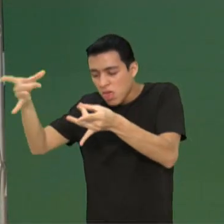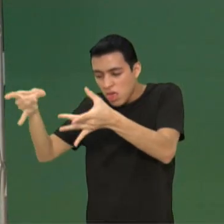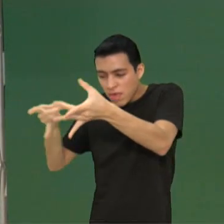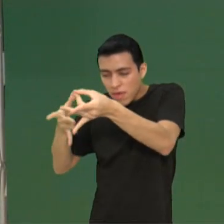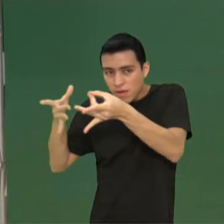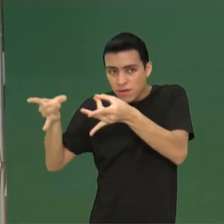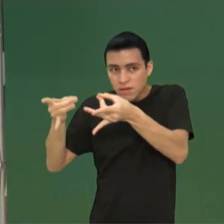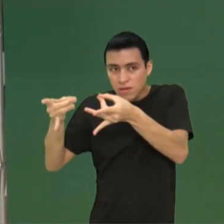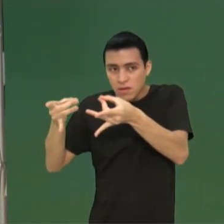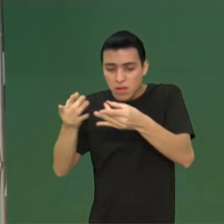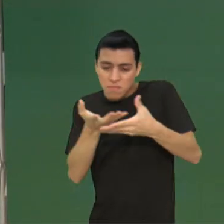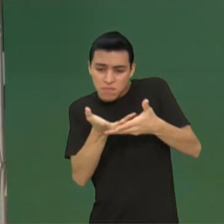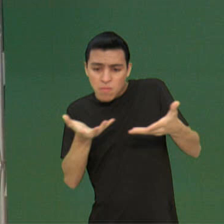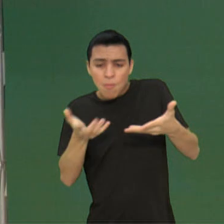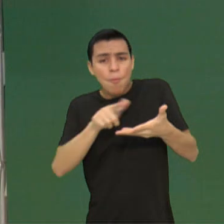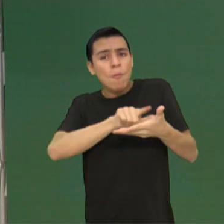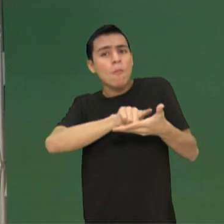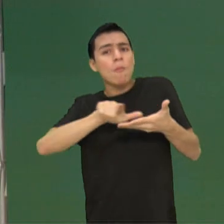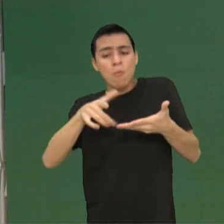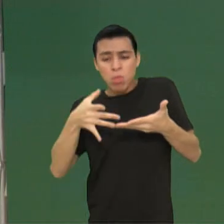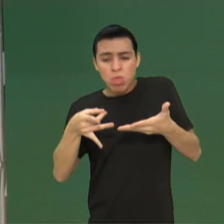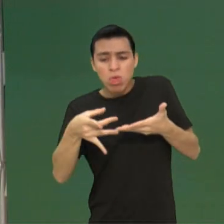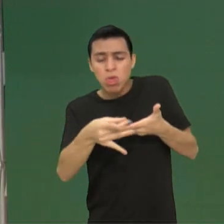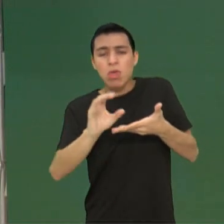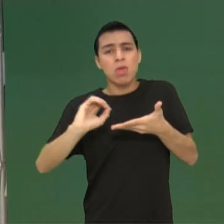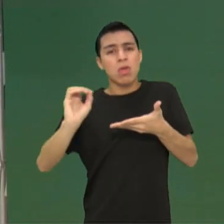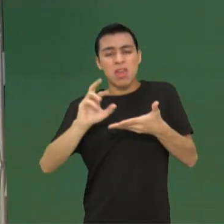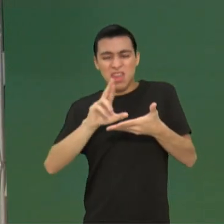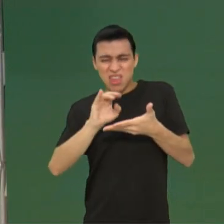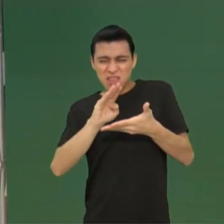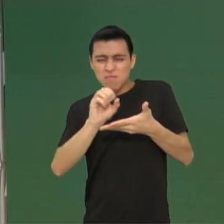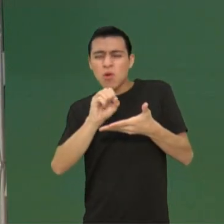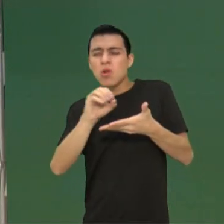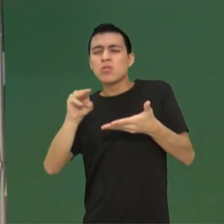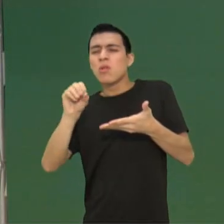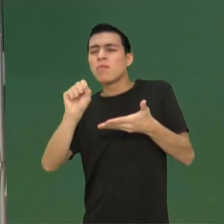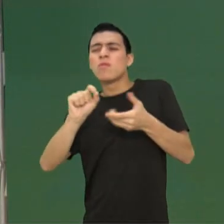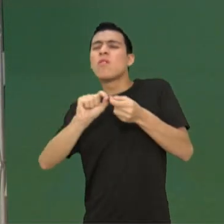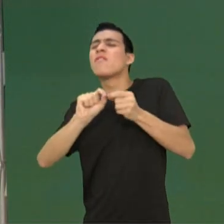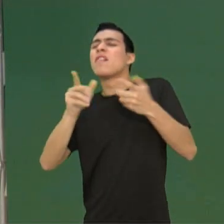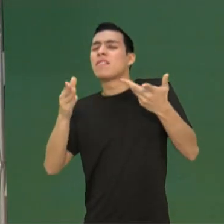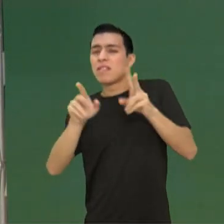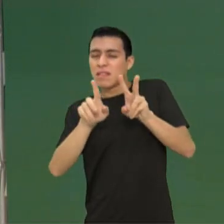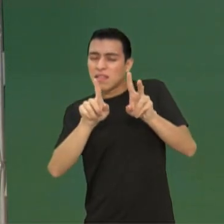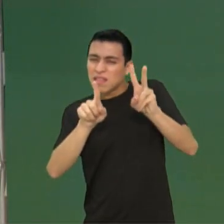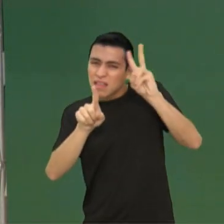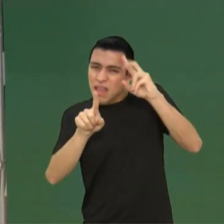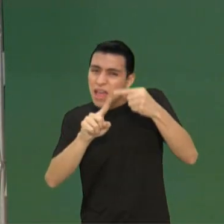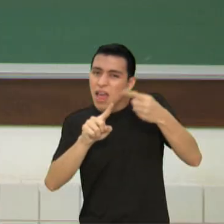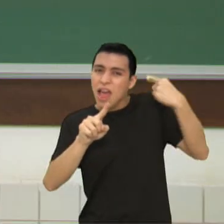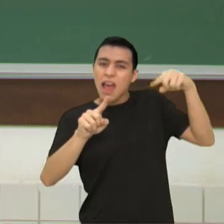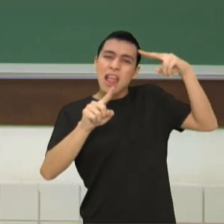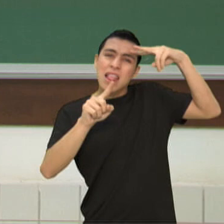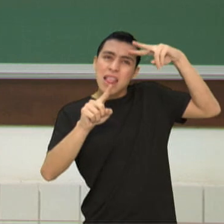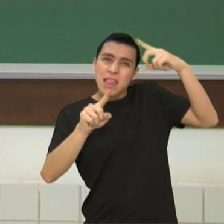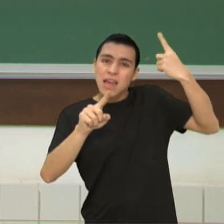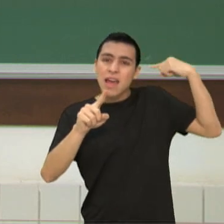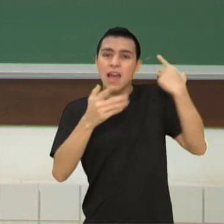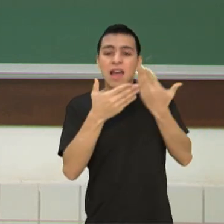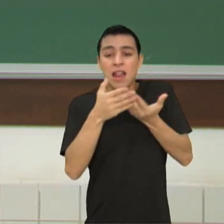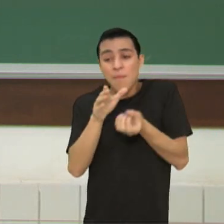a outra parte não tem ribossomos grudados. Ribossomo faz o quê? Lembra da aula passada? Muito bem, produz